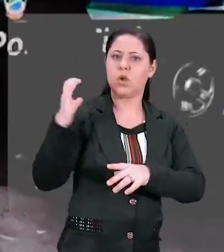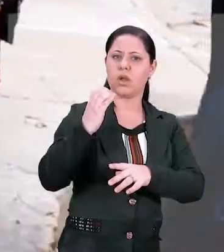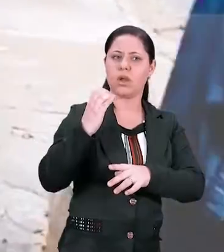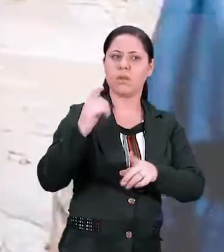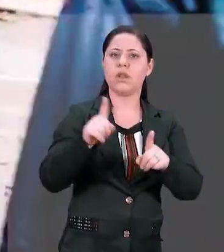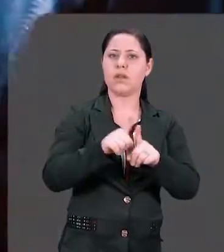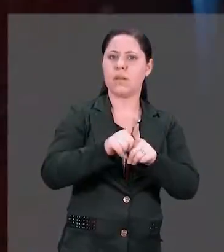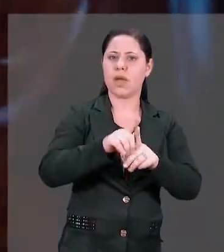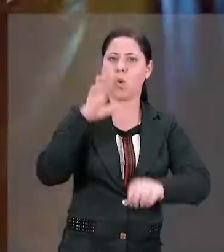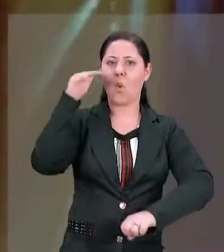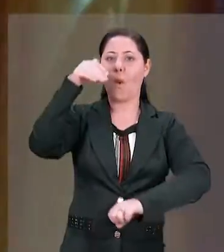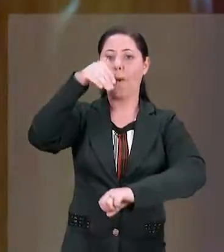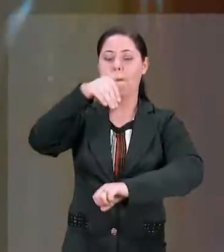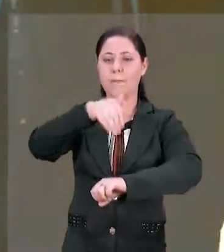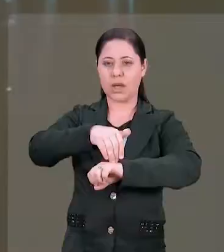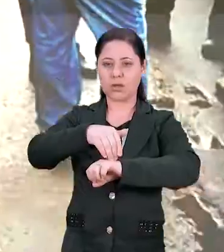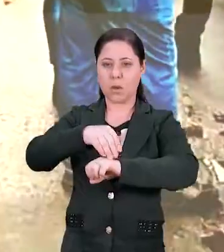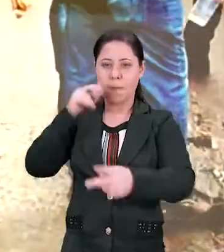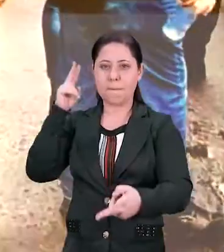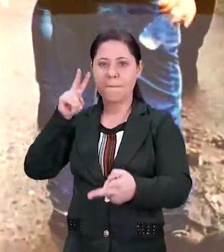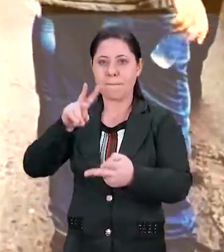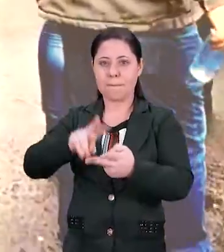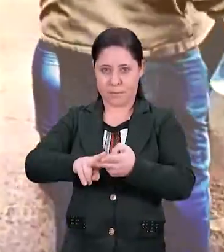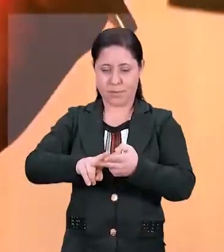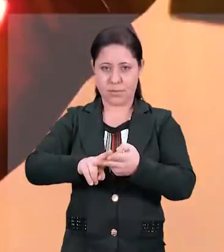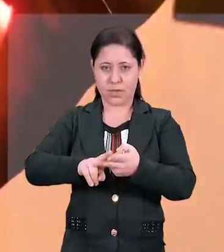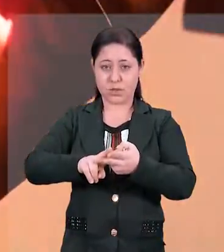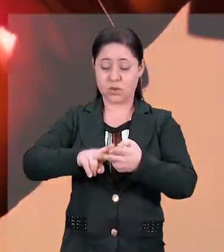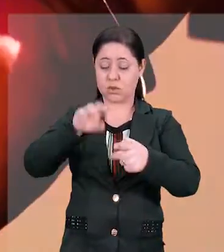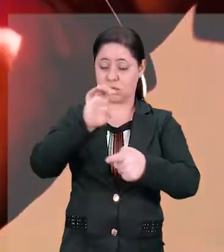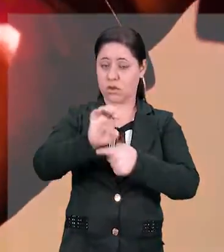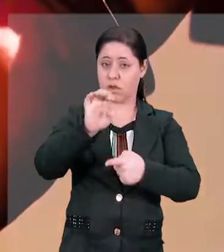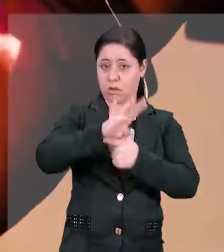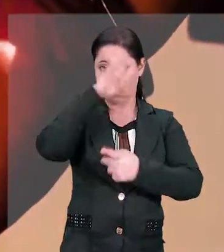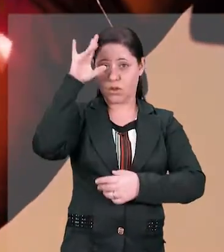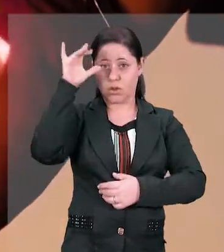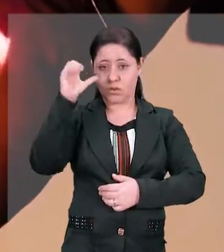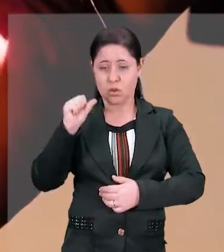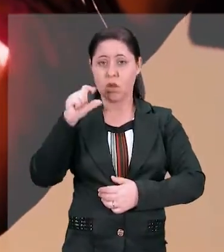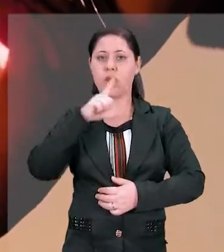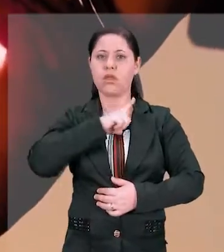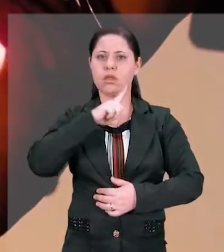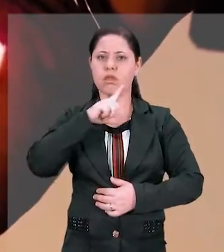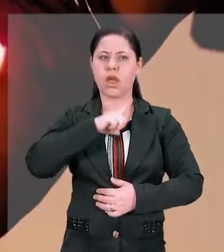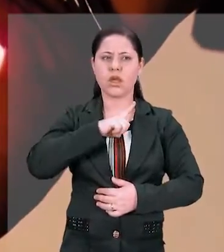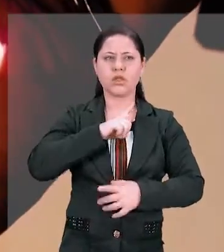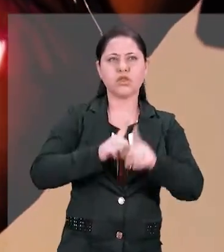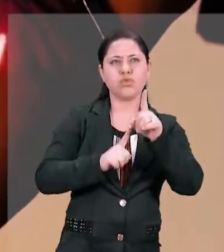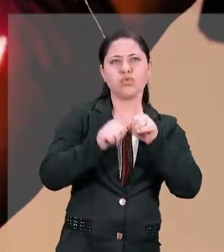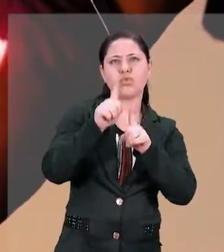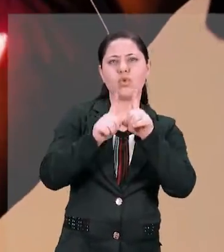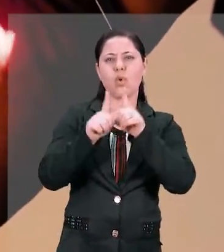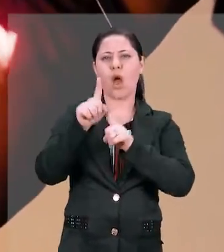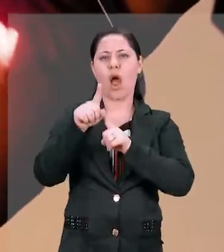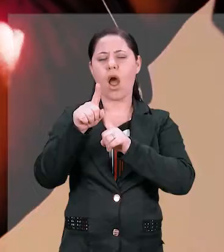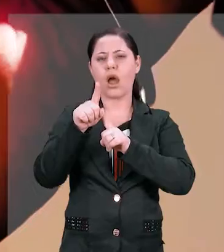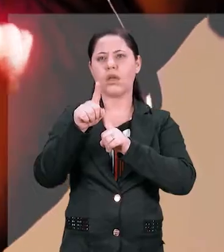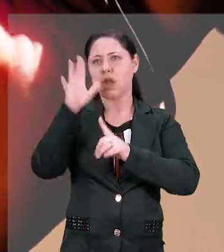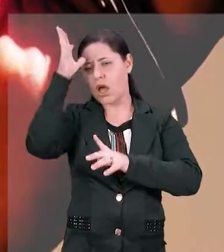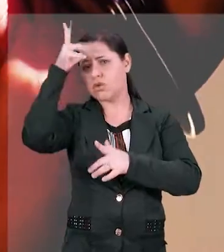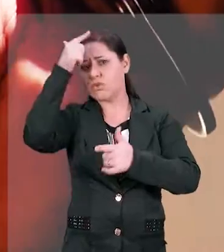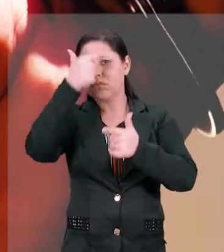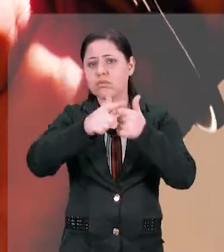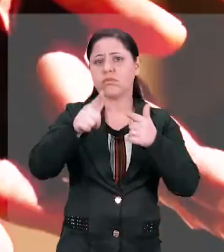autores ou mentores identificados e presos, Mato Grosso do Sul ostenta estatísticas de resolução